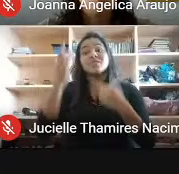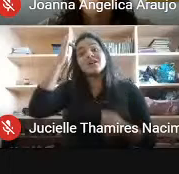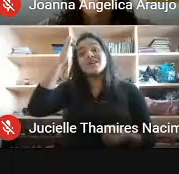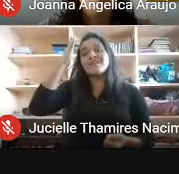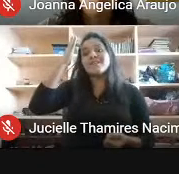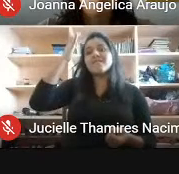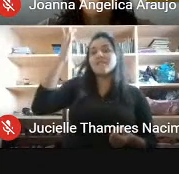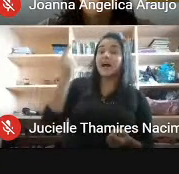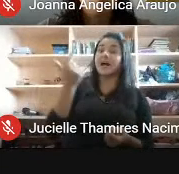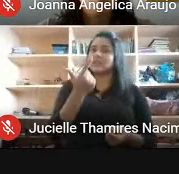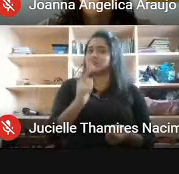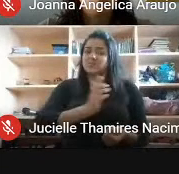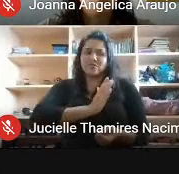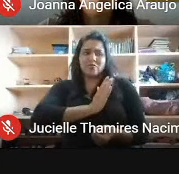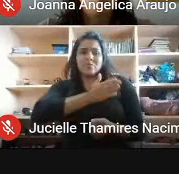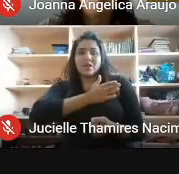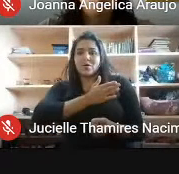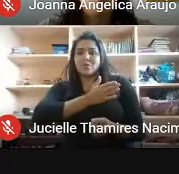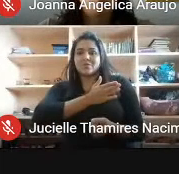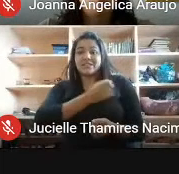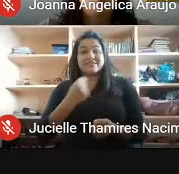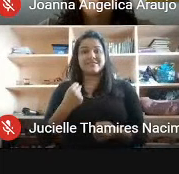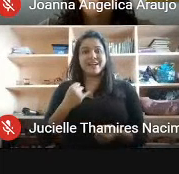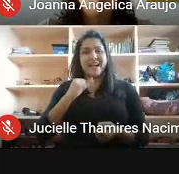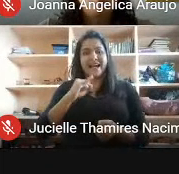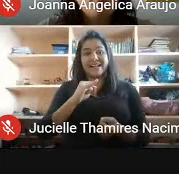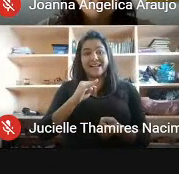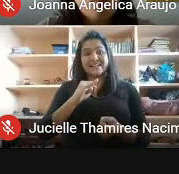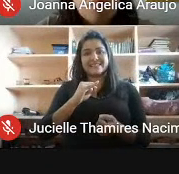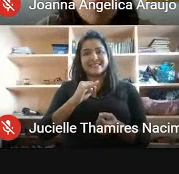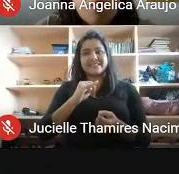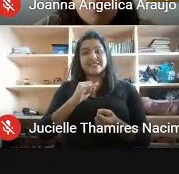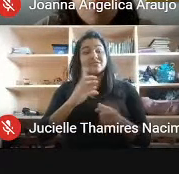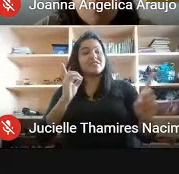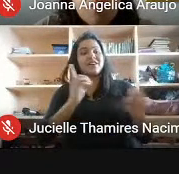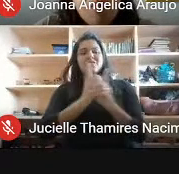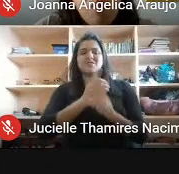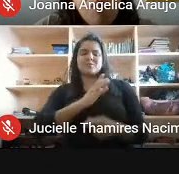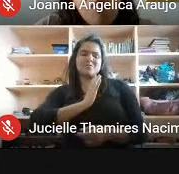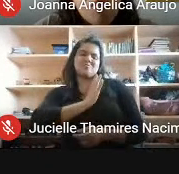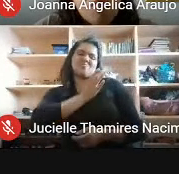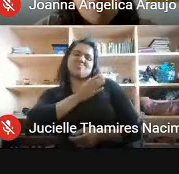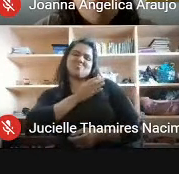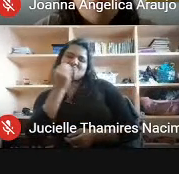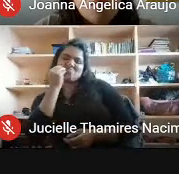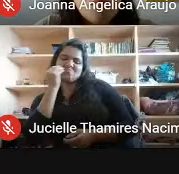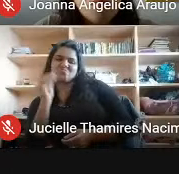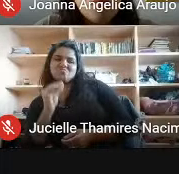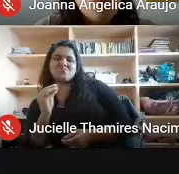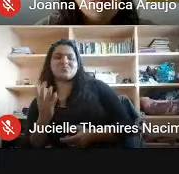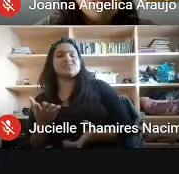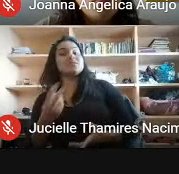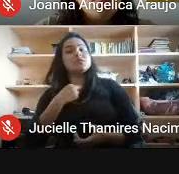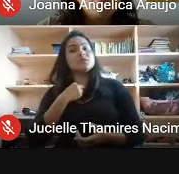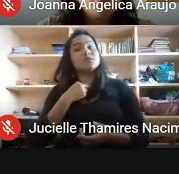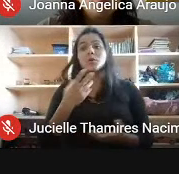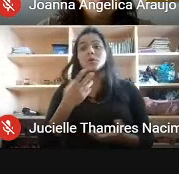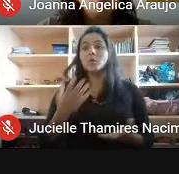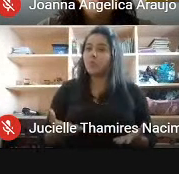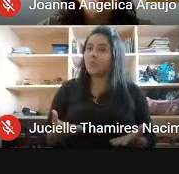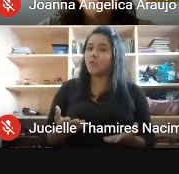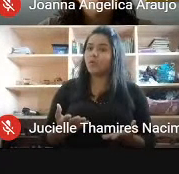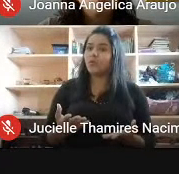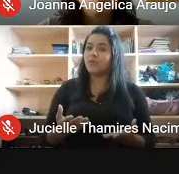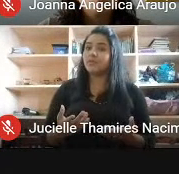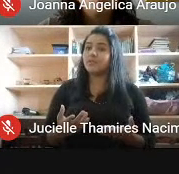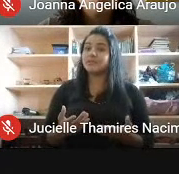preconceituosa, porque o preconceito, ele também é feito por nós que nos colocamos como conhecedores do problema. Se nós